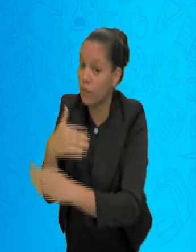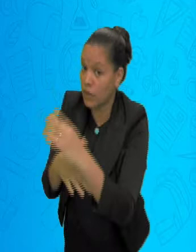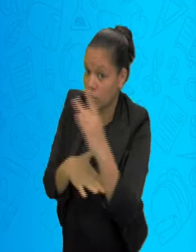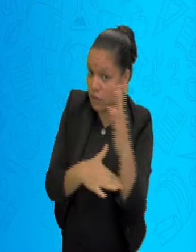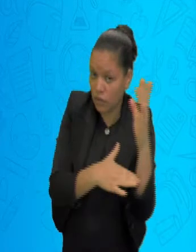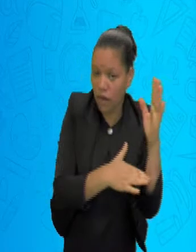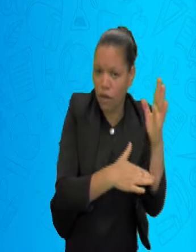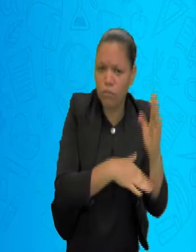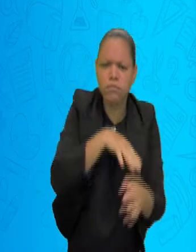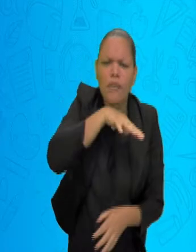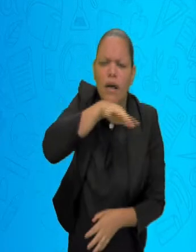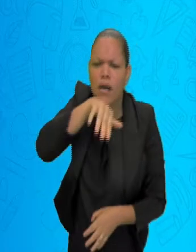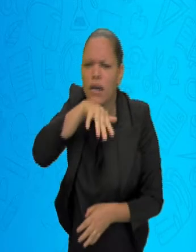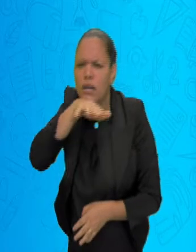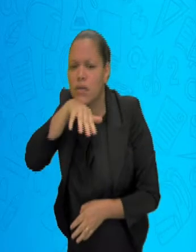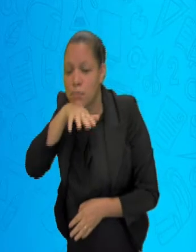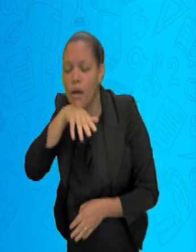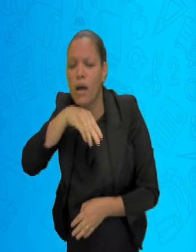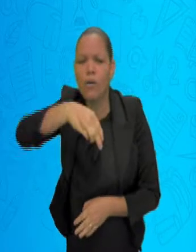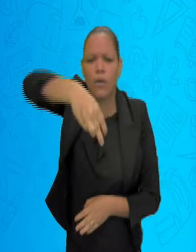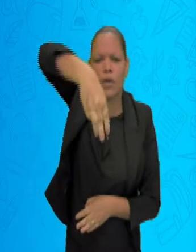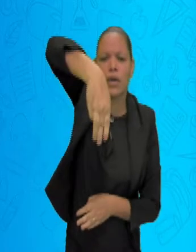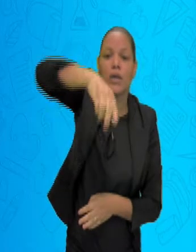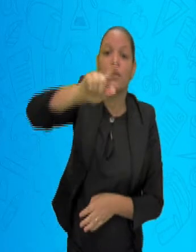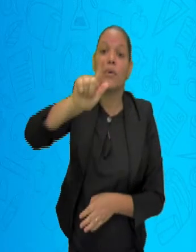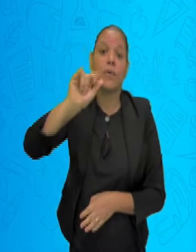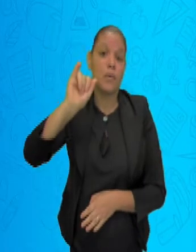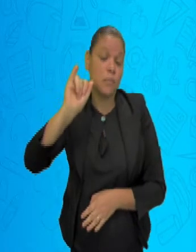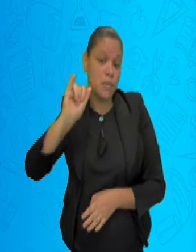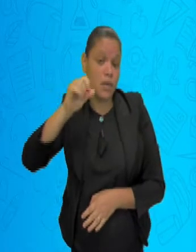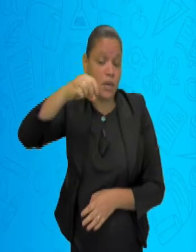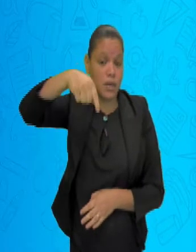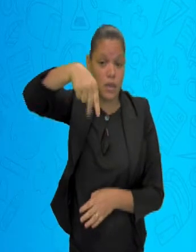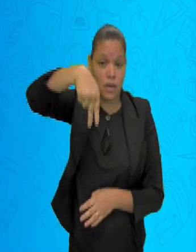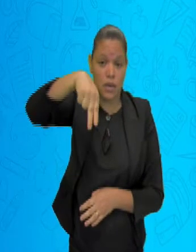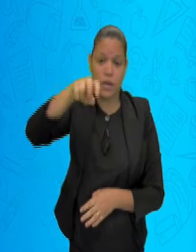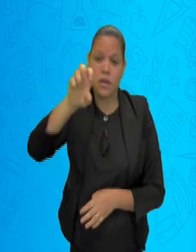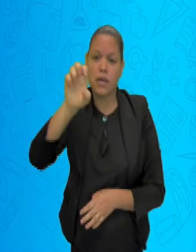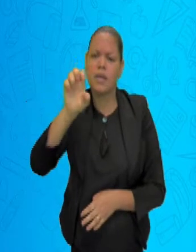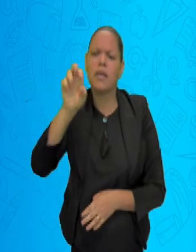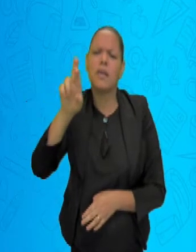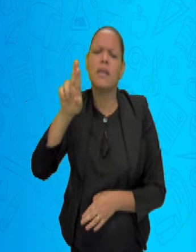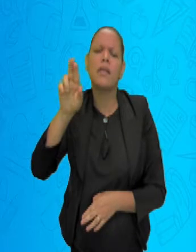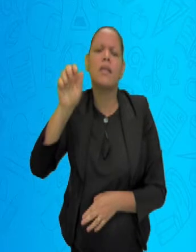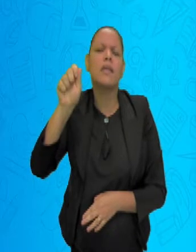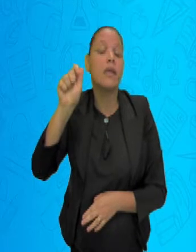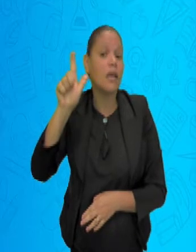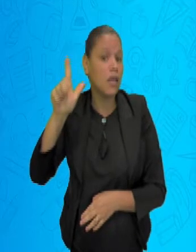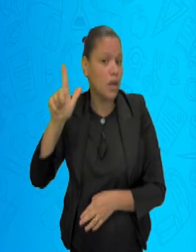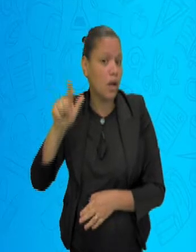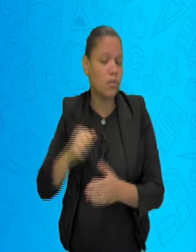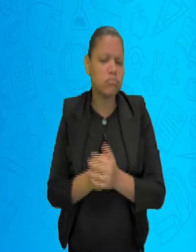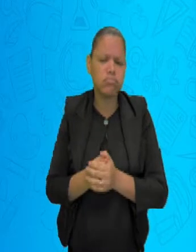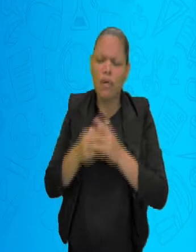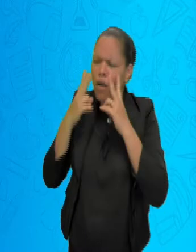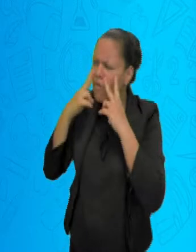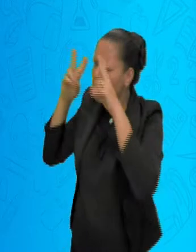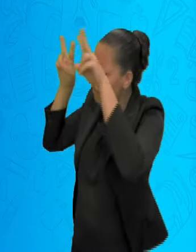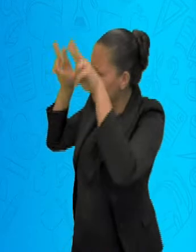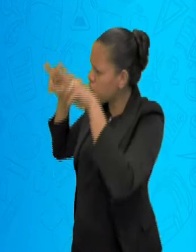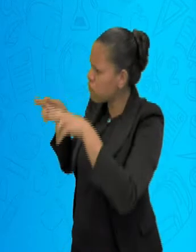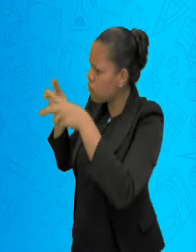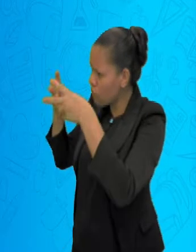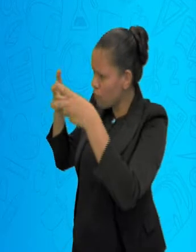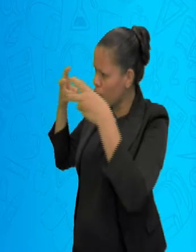animal. Observando aqui na imagem, a primeira aqui nós temos o extrativismo vegetal. O que seria o